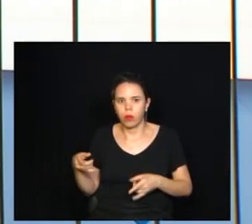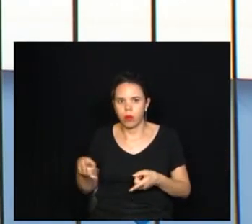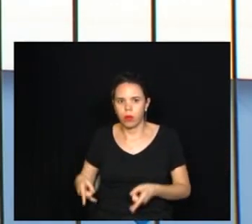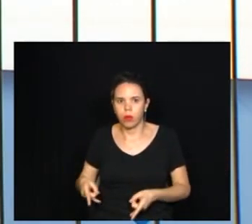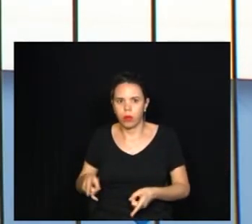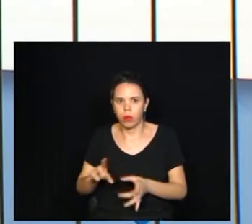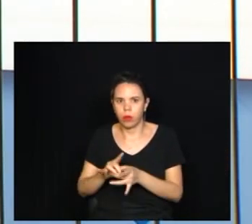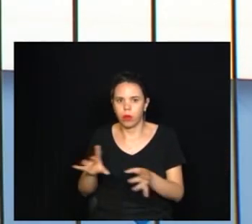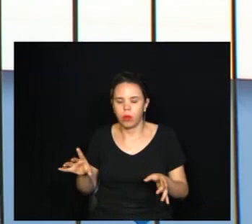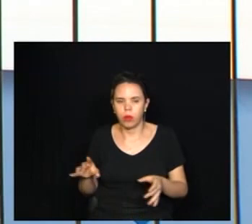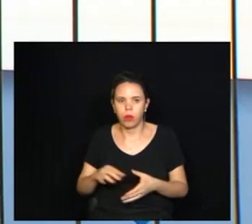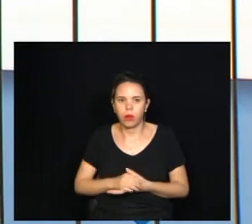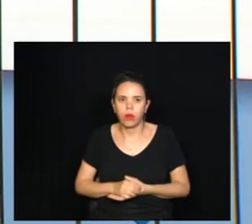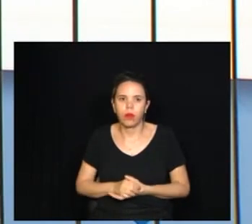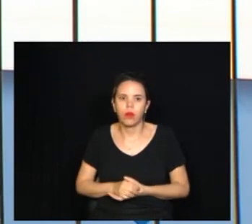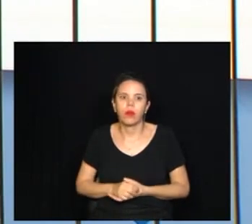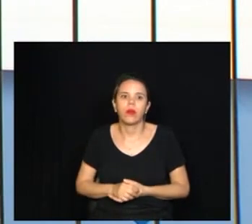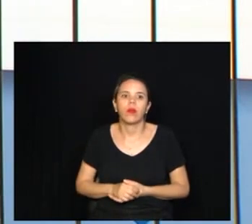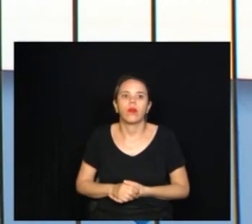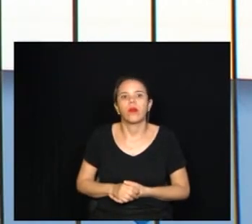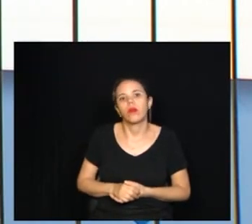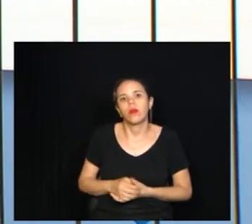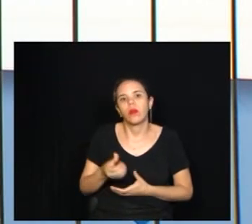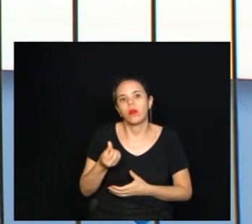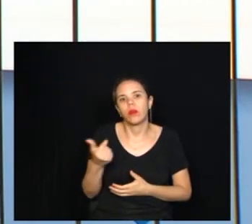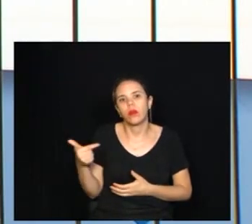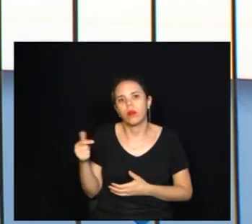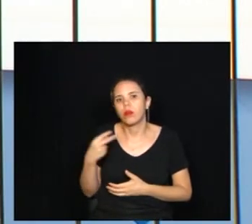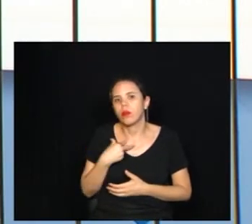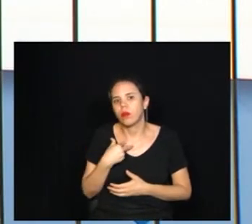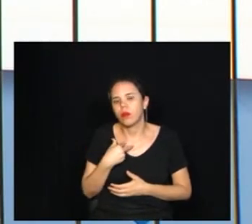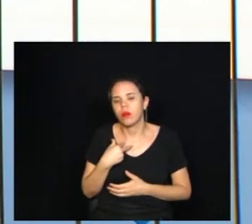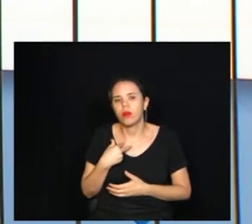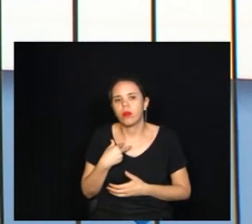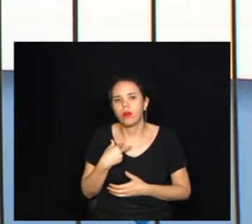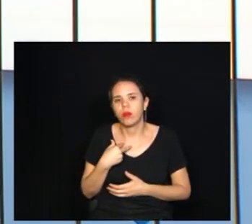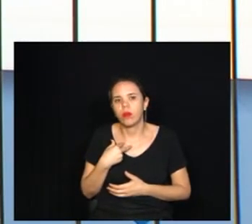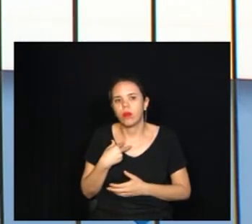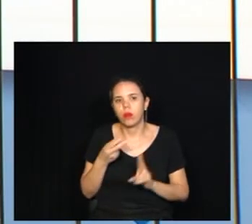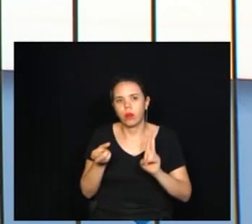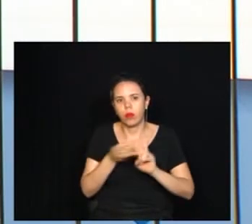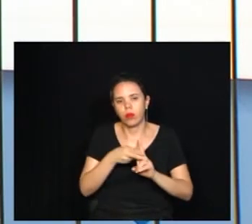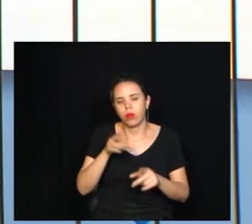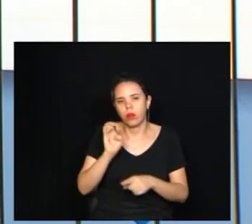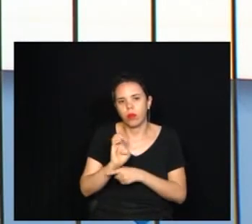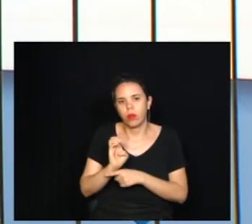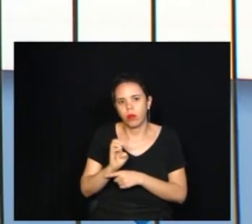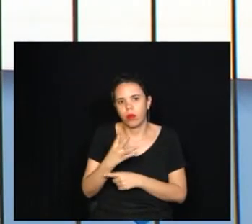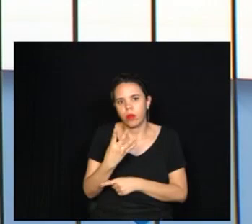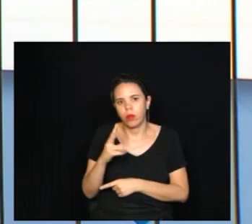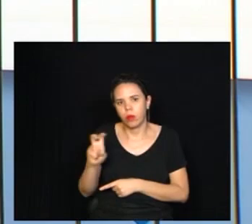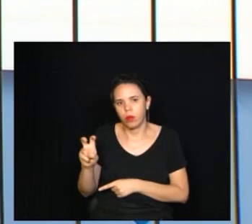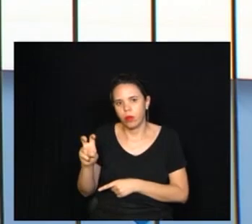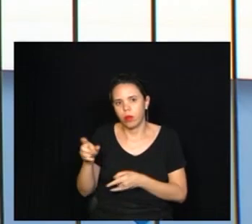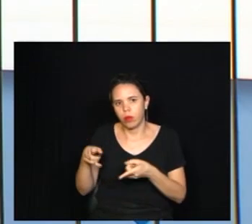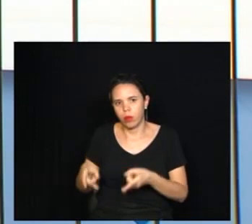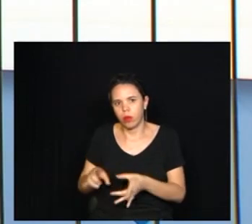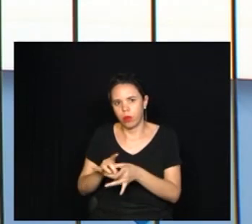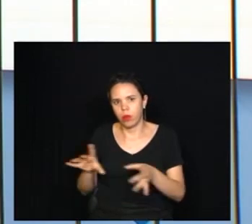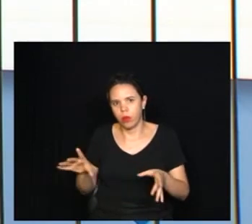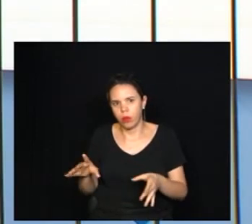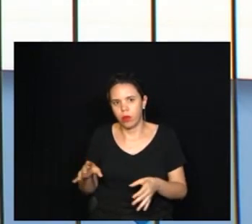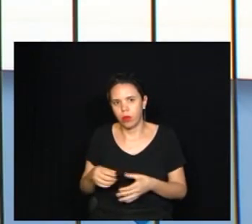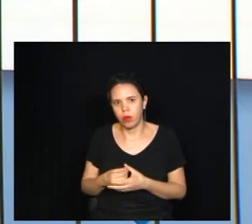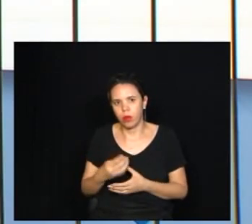leitos disponíveis, dos quais 62 ocupados. No SUS estadual, 45 leitos disponíveis,